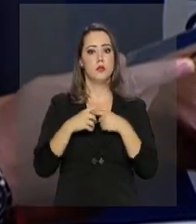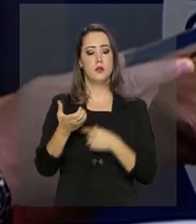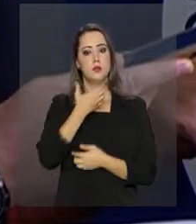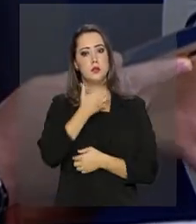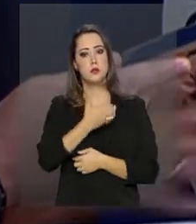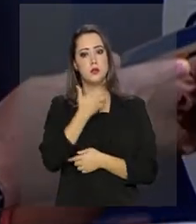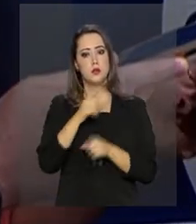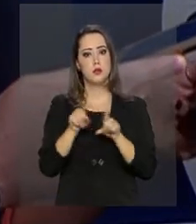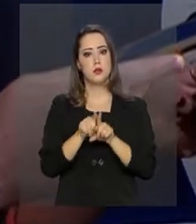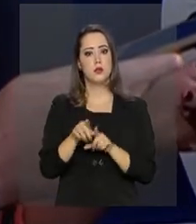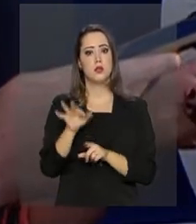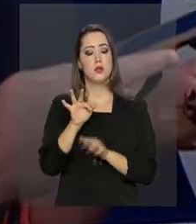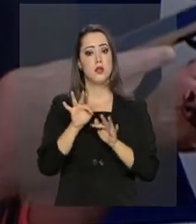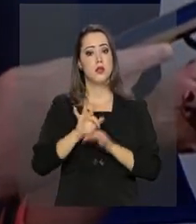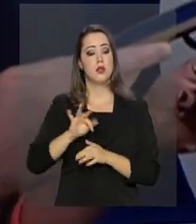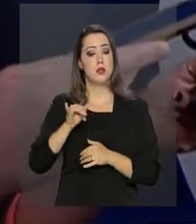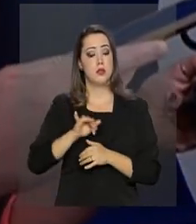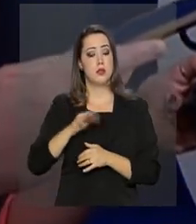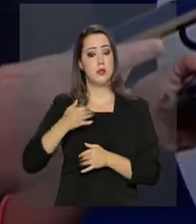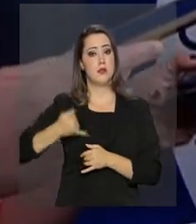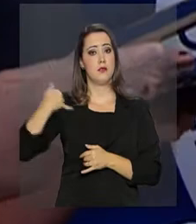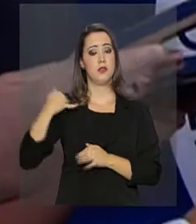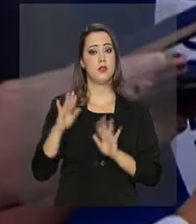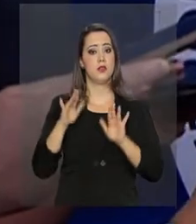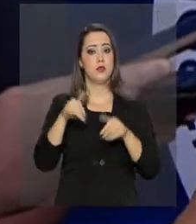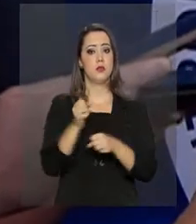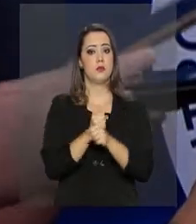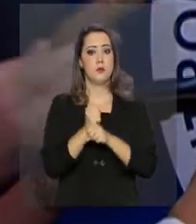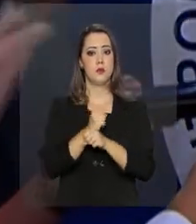das festas de fim de ano. Foi importantíssimo.